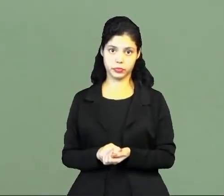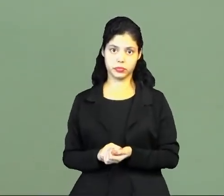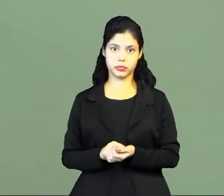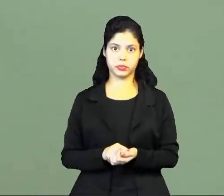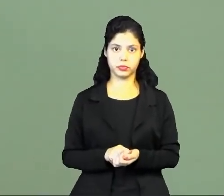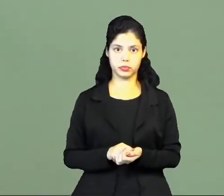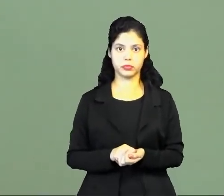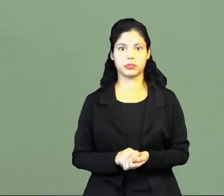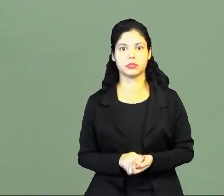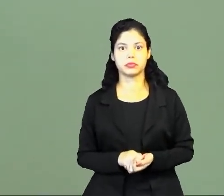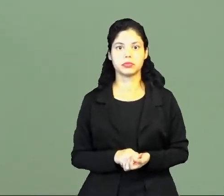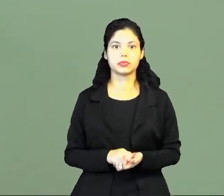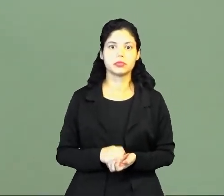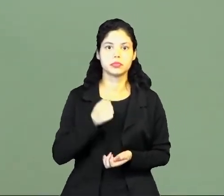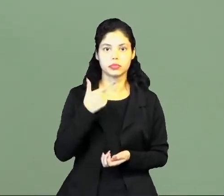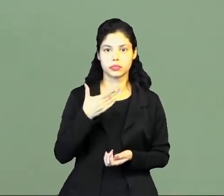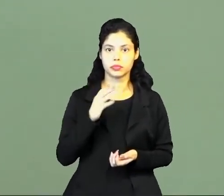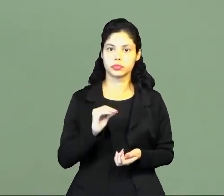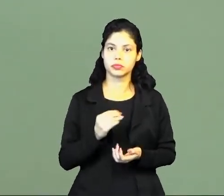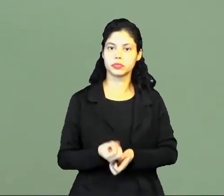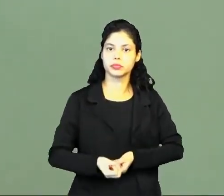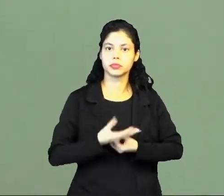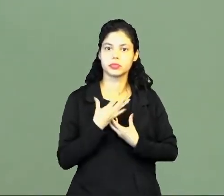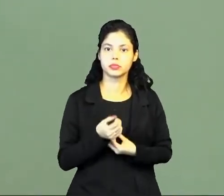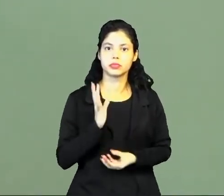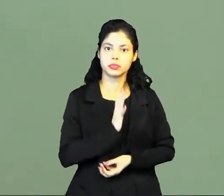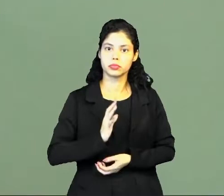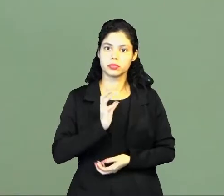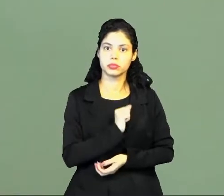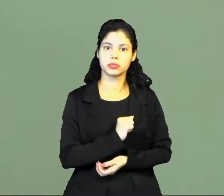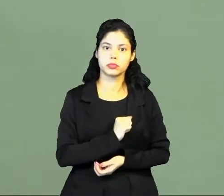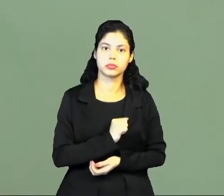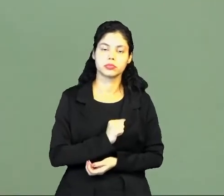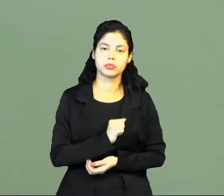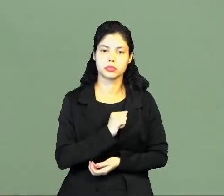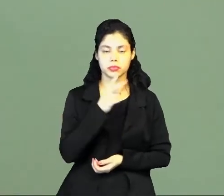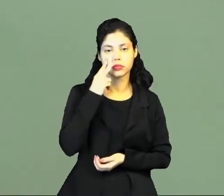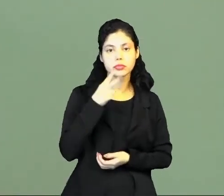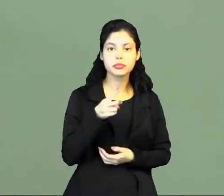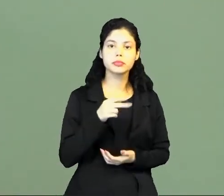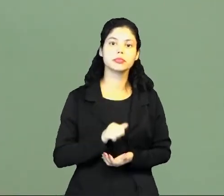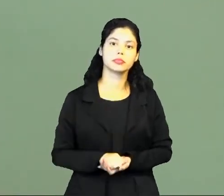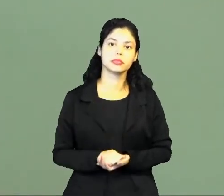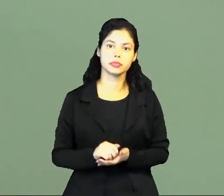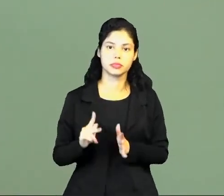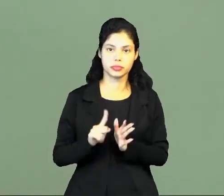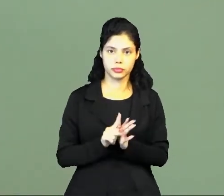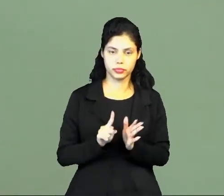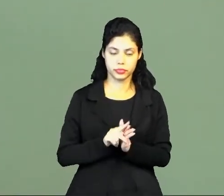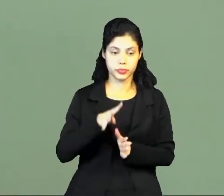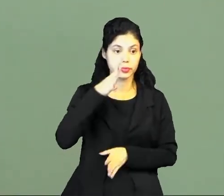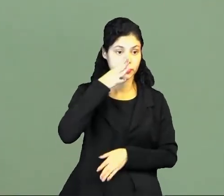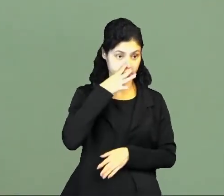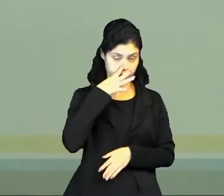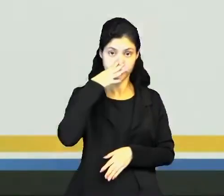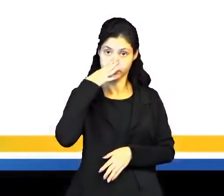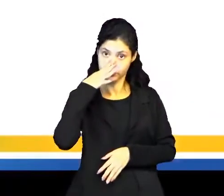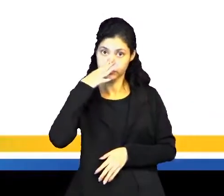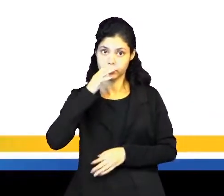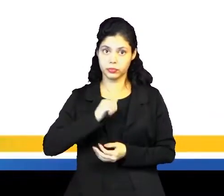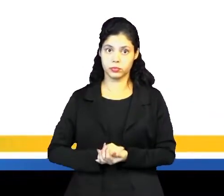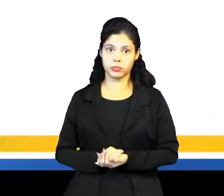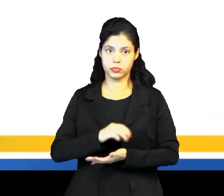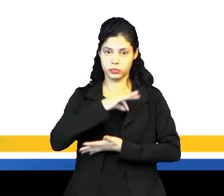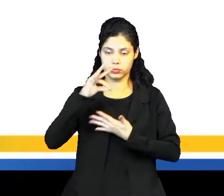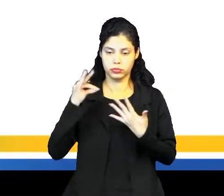a obra 20 poemas, né, de amor, a gente vai ver justamente essa admiração de Pablo Neruda, né,